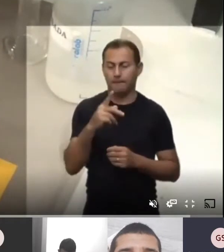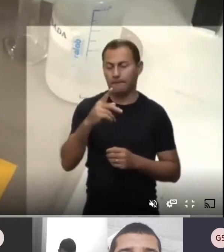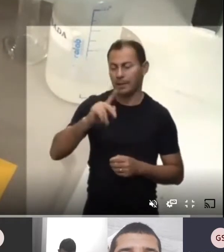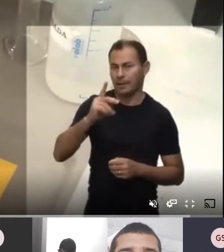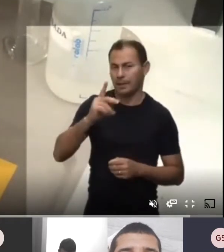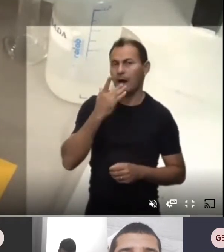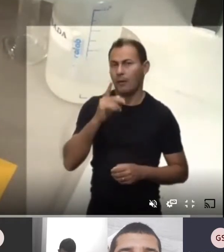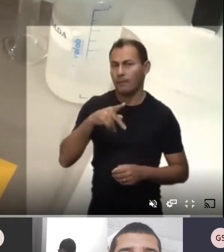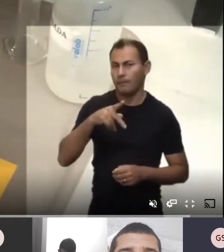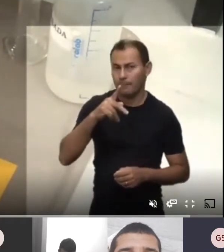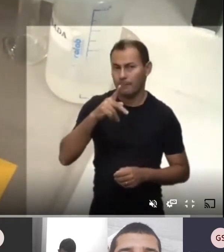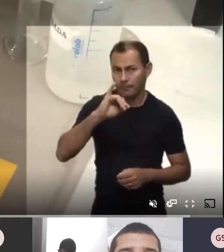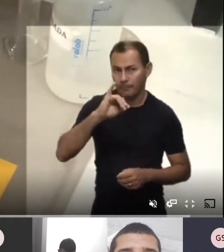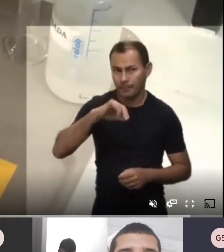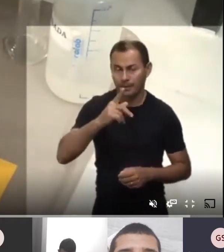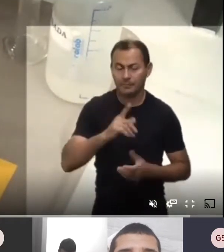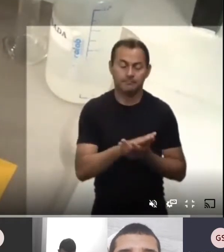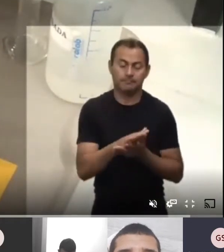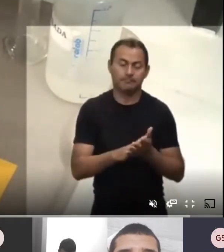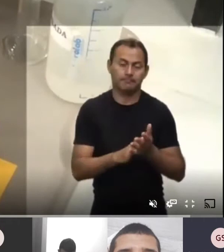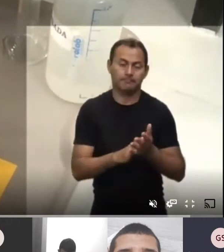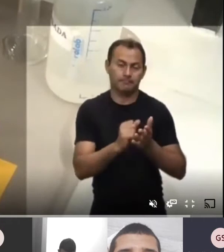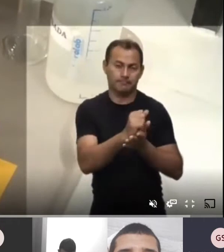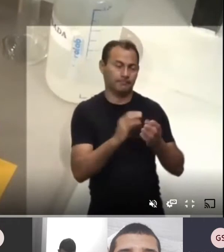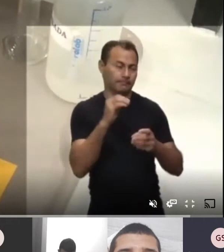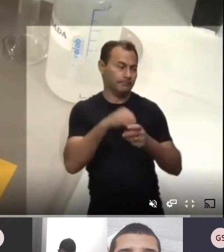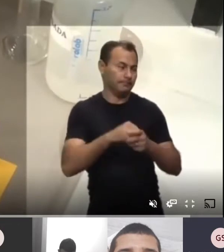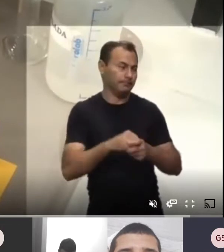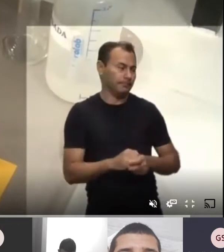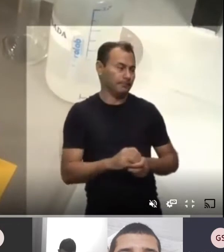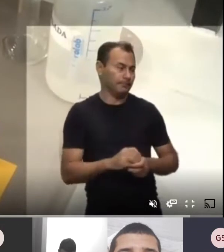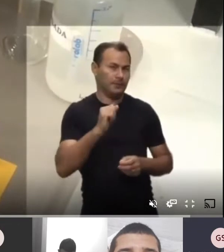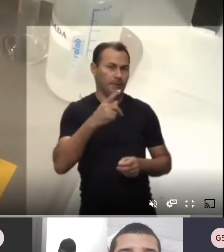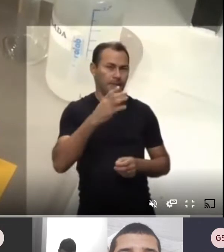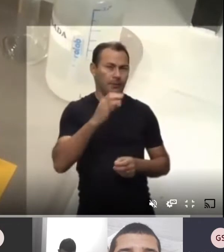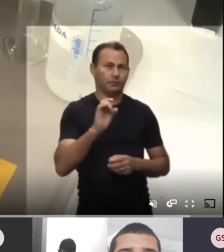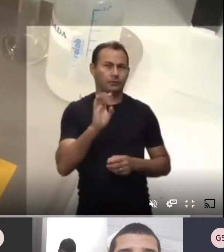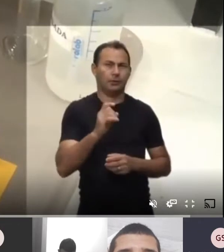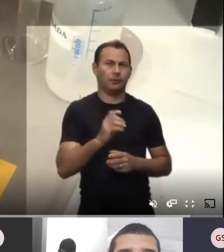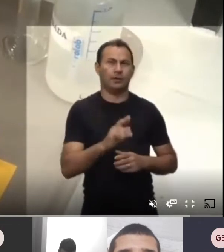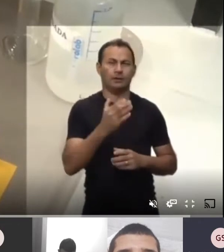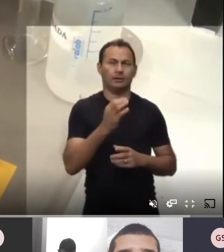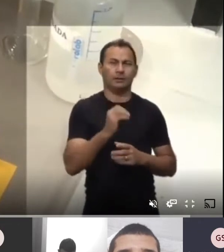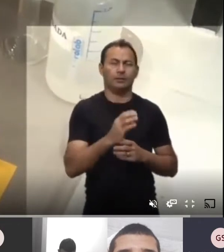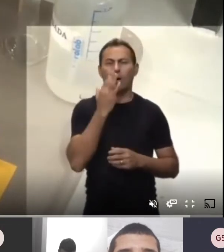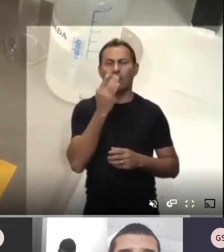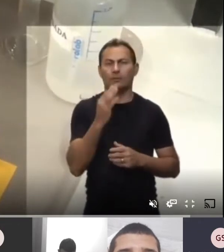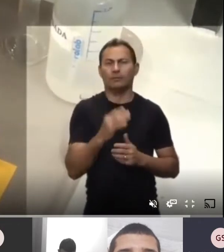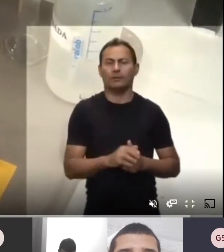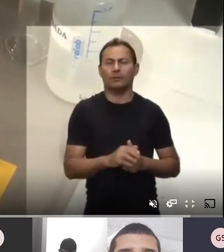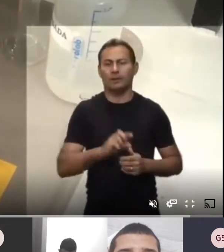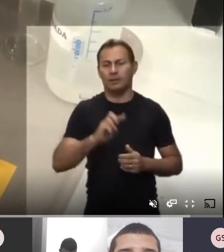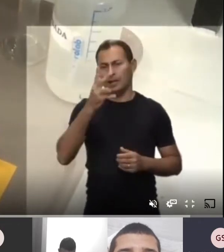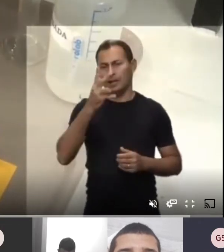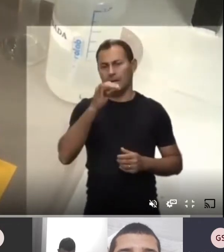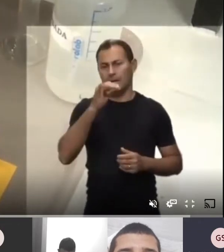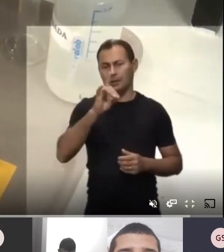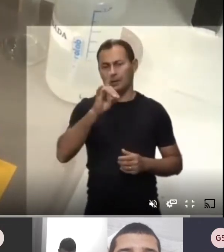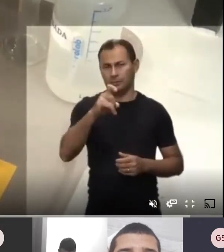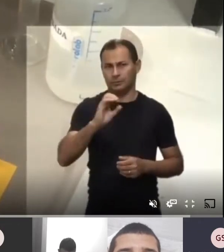e automaticamente o pH já mudou. E agora eu vou fazer com minha solução ácida, né? Com o